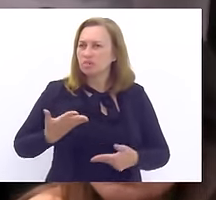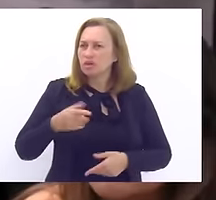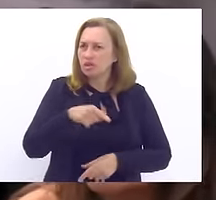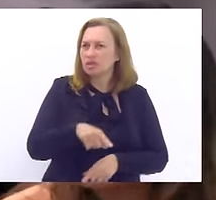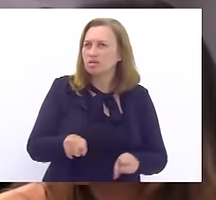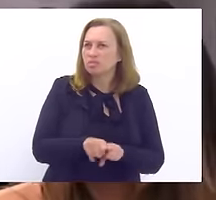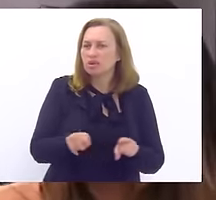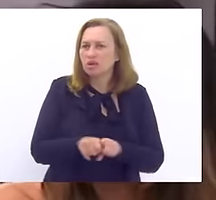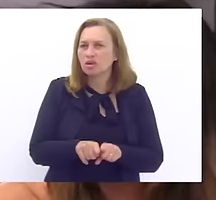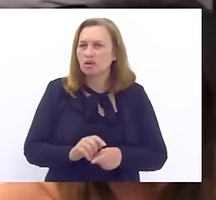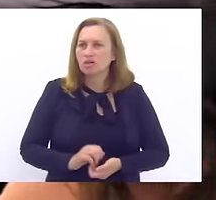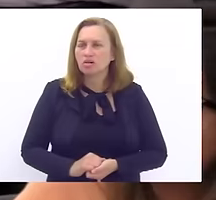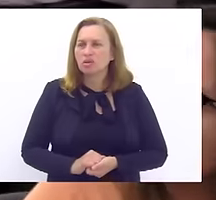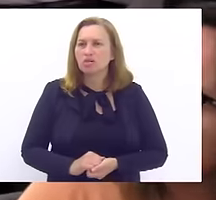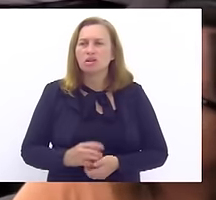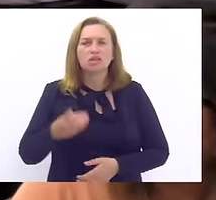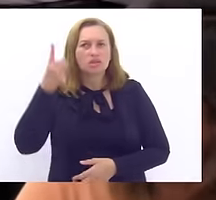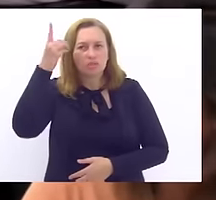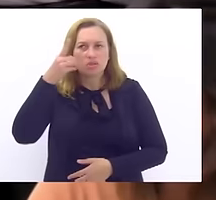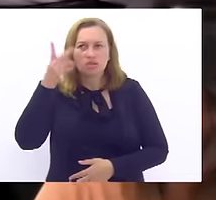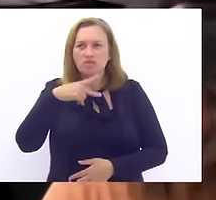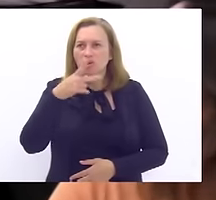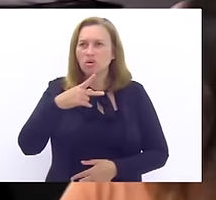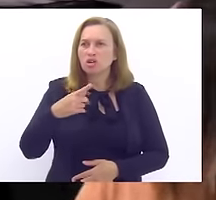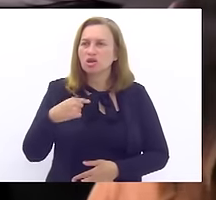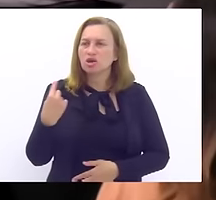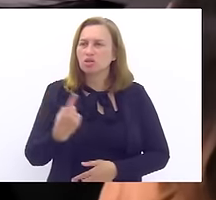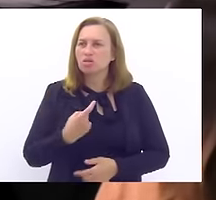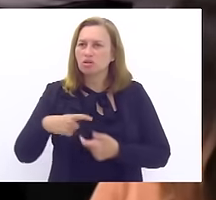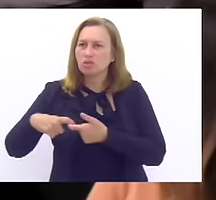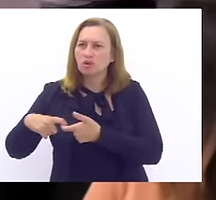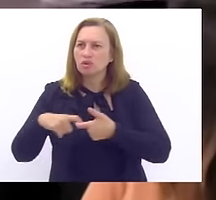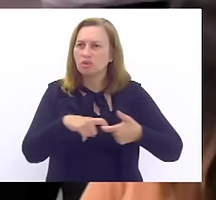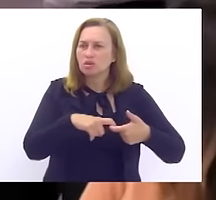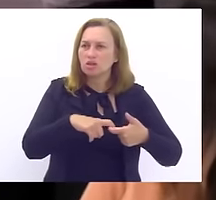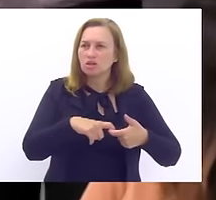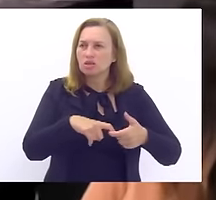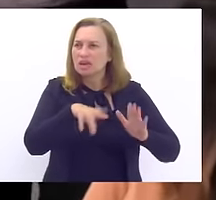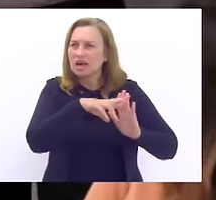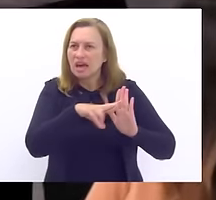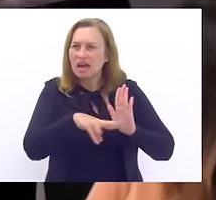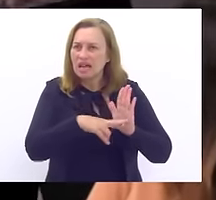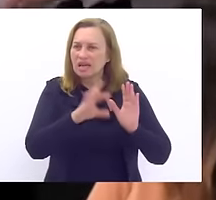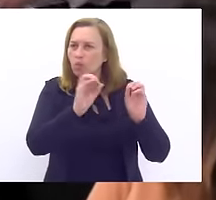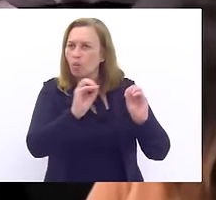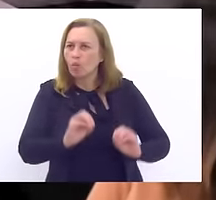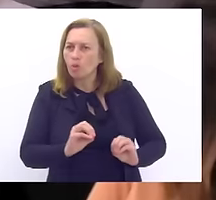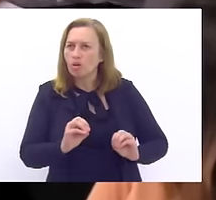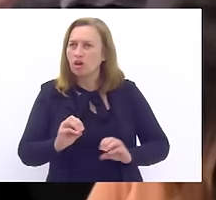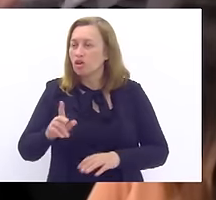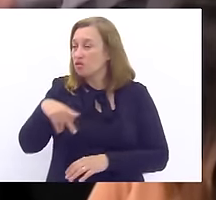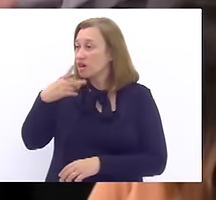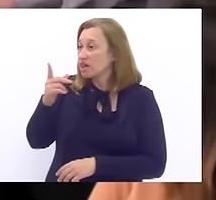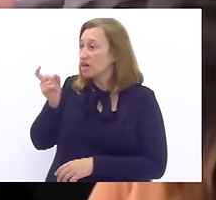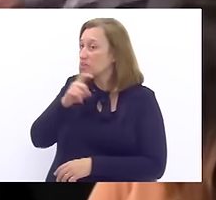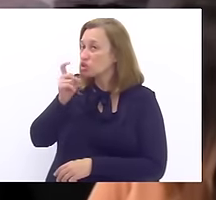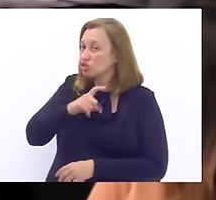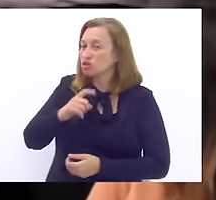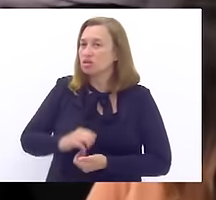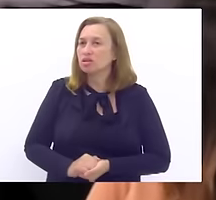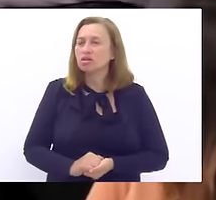e o luxo Deputado falou que a gente remove sem critérios e eu falei que ele tava mentindo porque